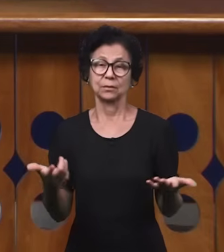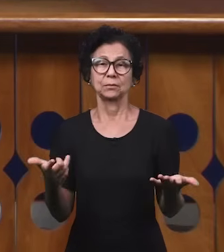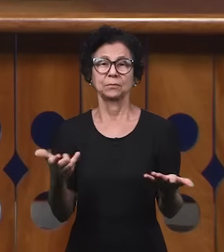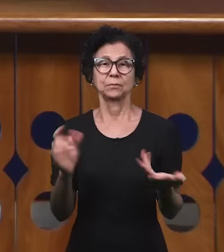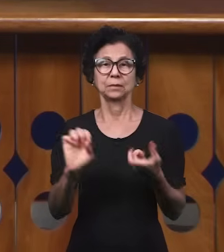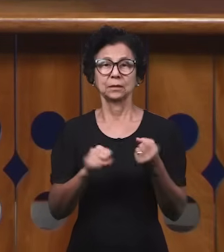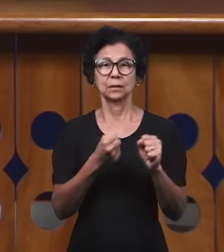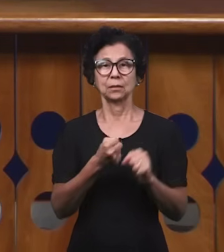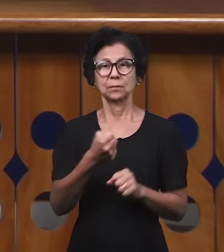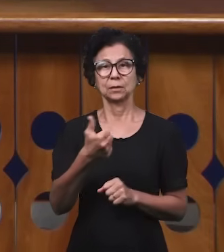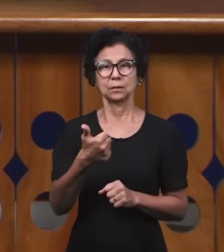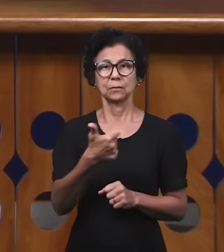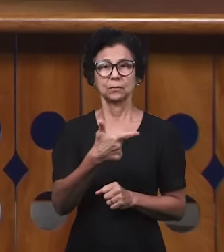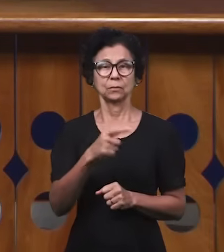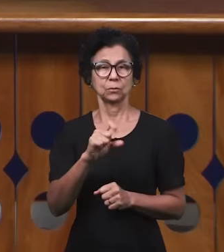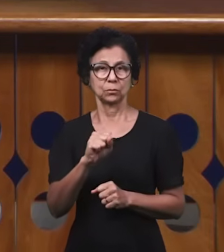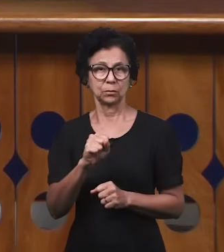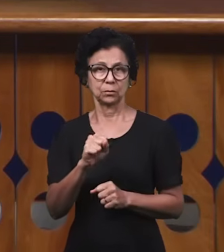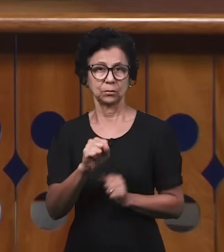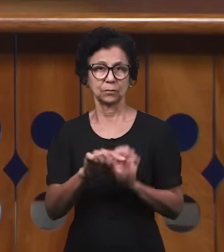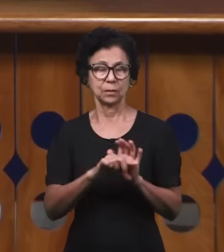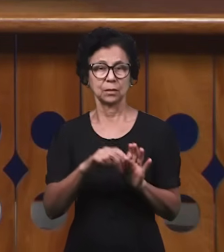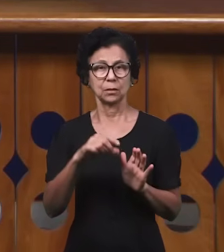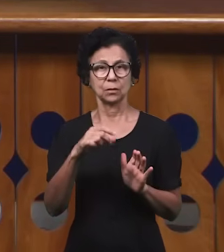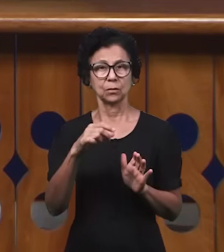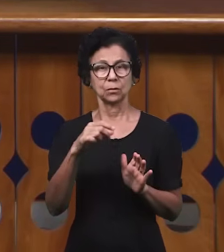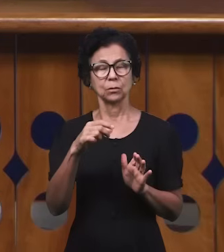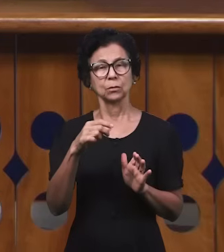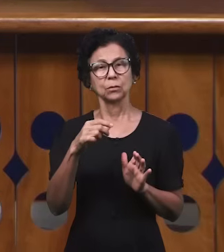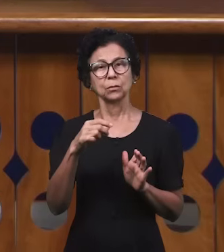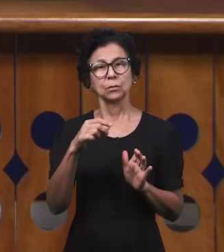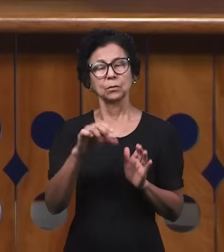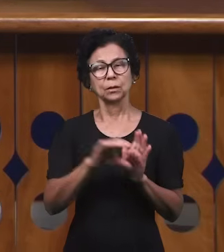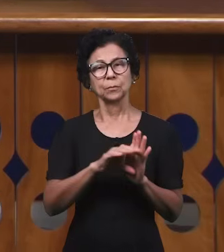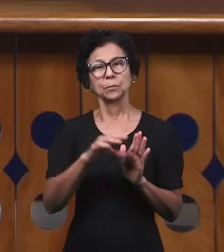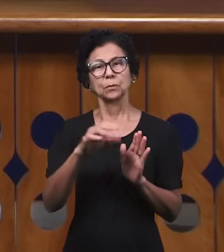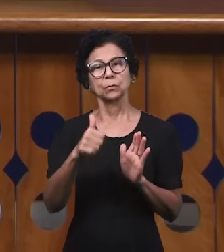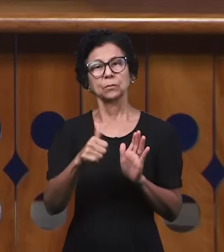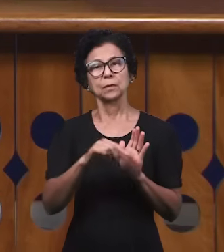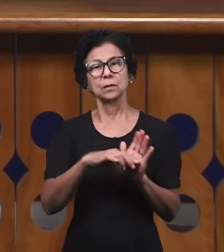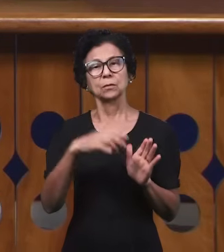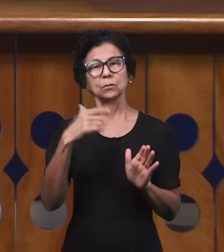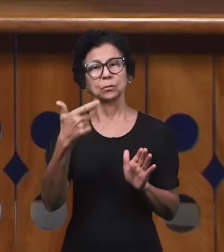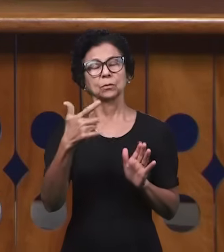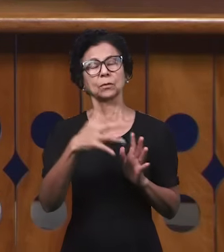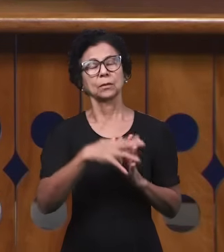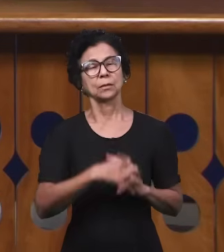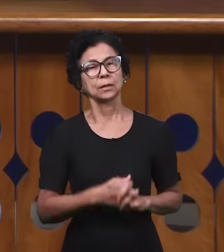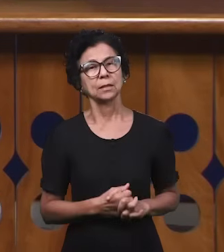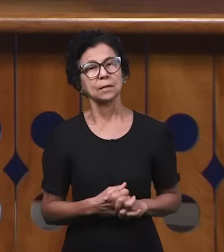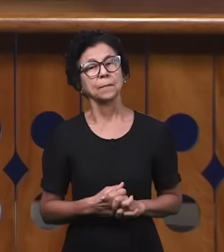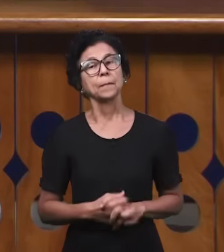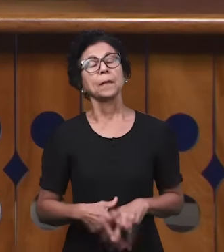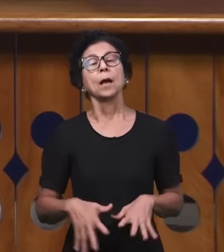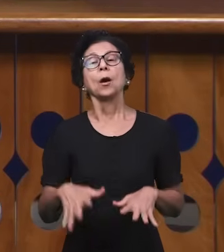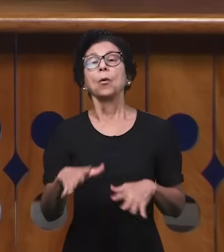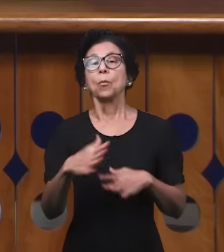2. Lembre-se, escolha uma profissão que permita prover sua família